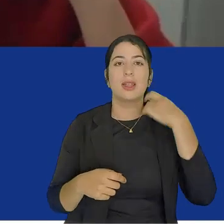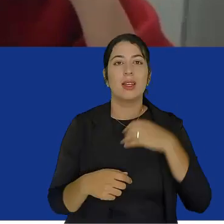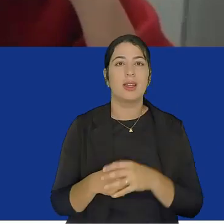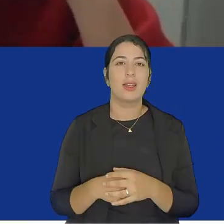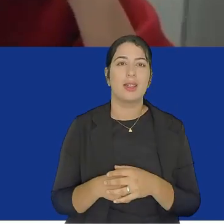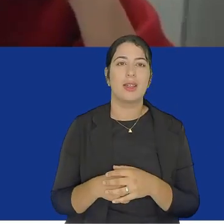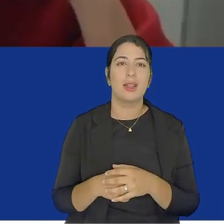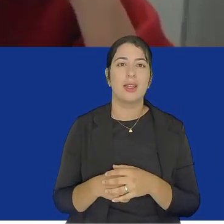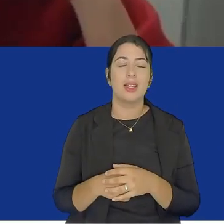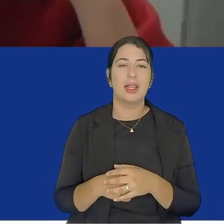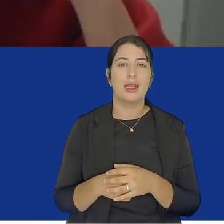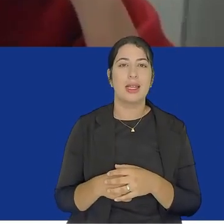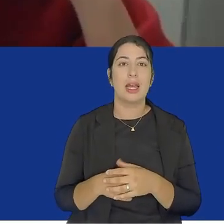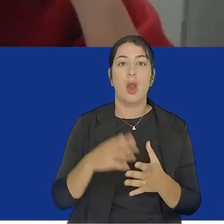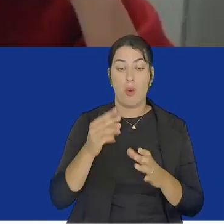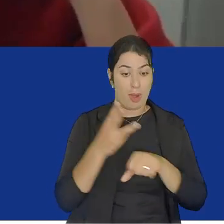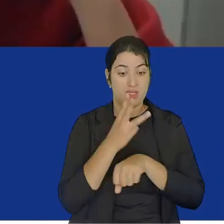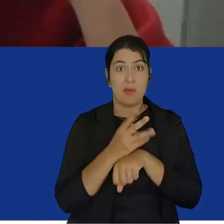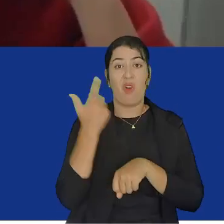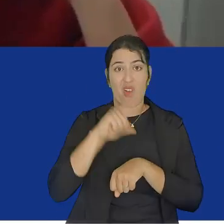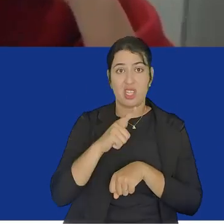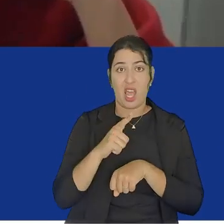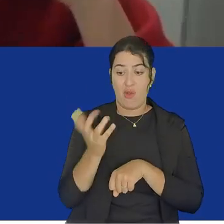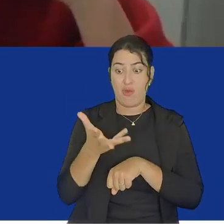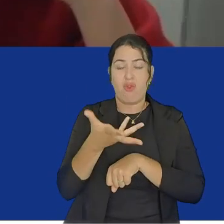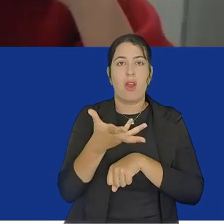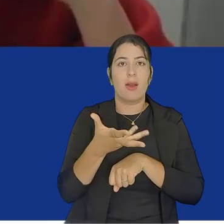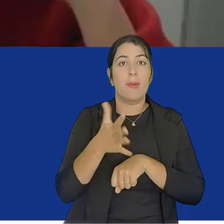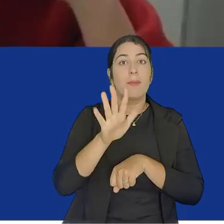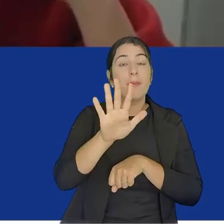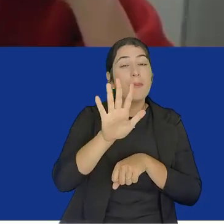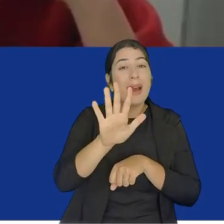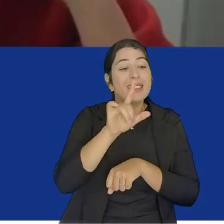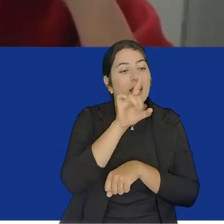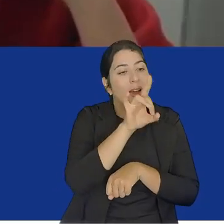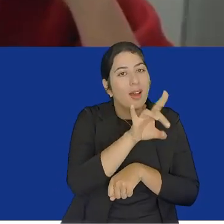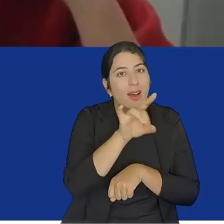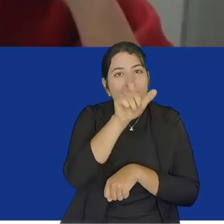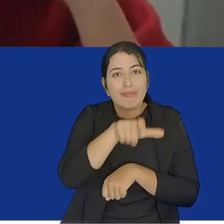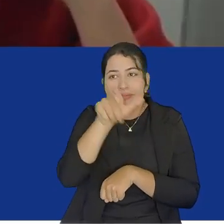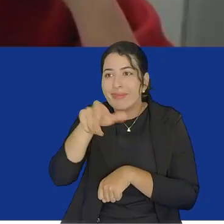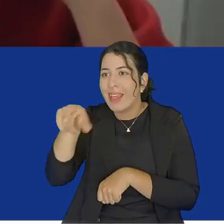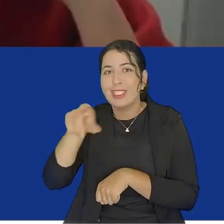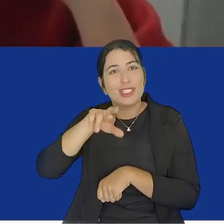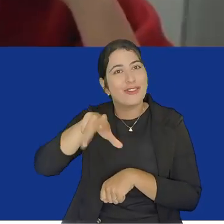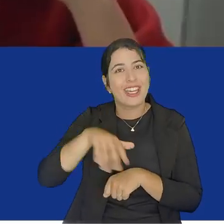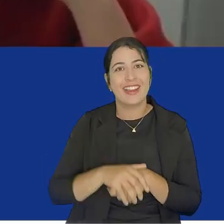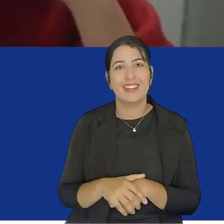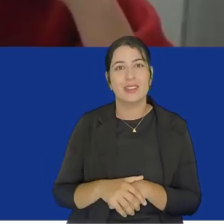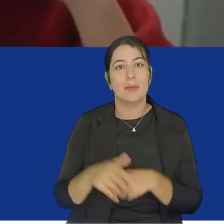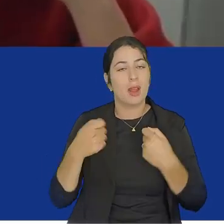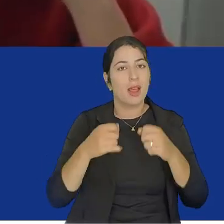WhatsApp. Com as pessoas não tem jeito, não. Tem que aprender a escutar de novo. Se interessar